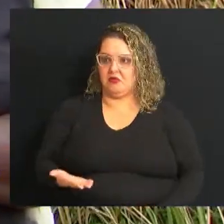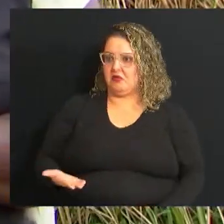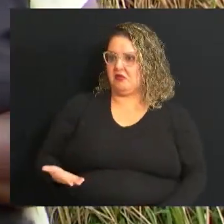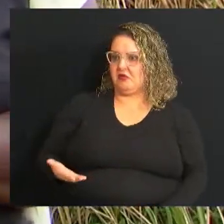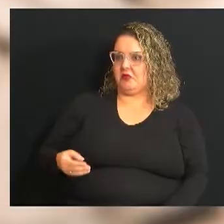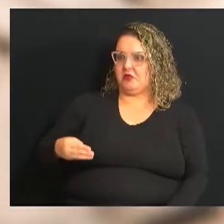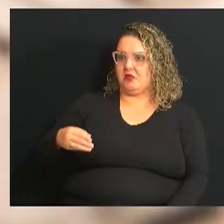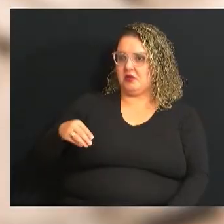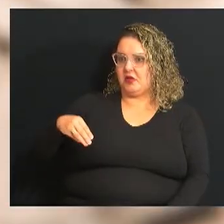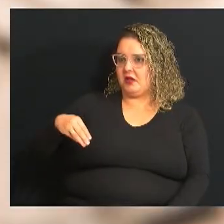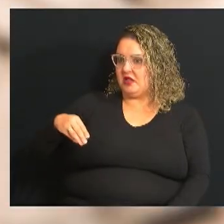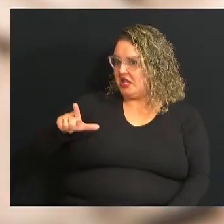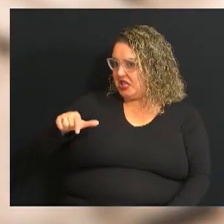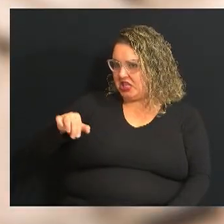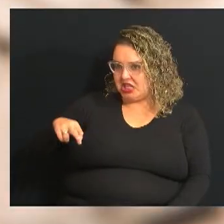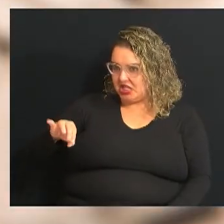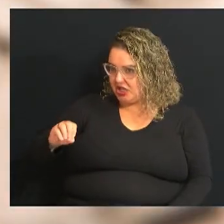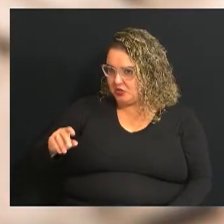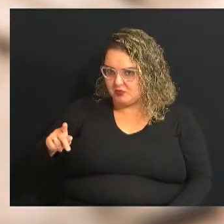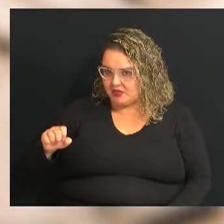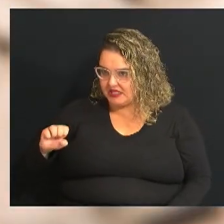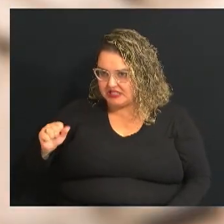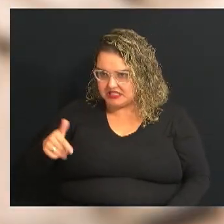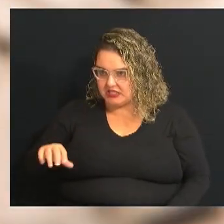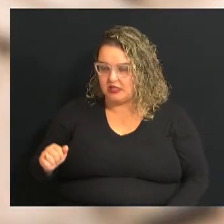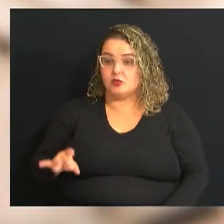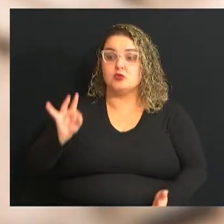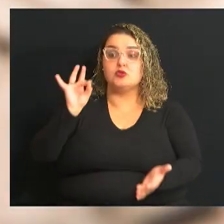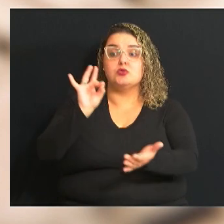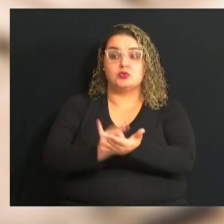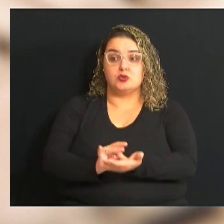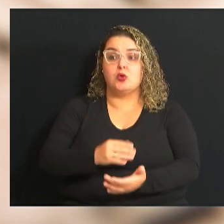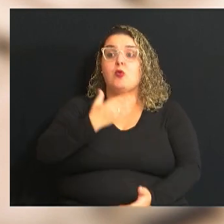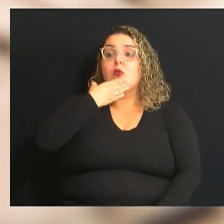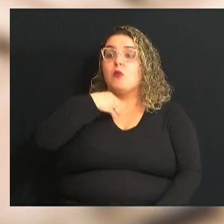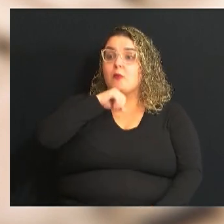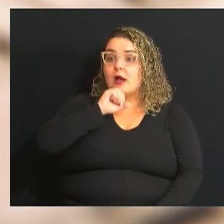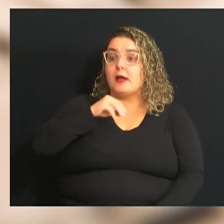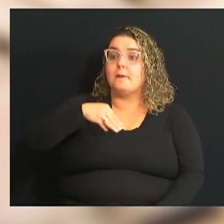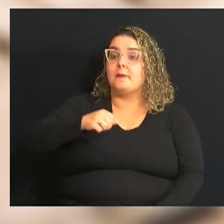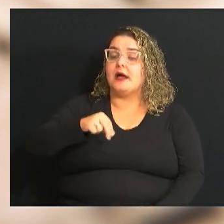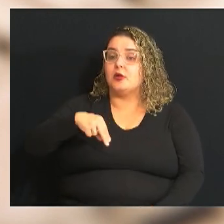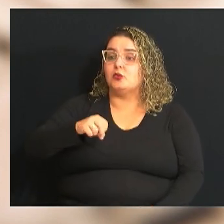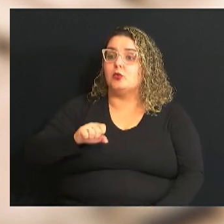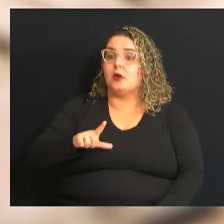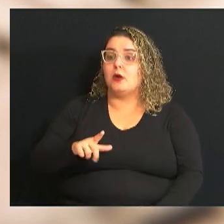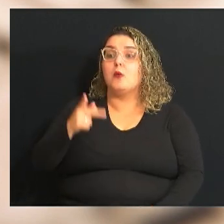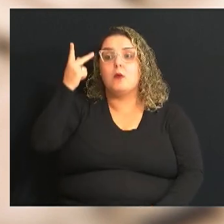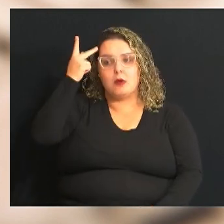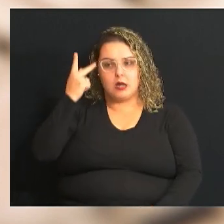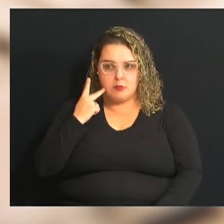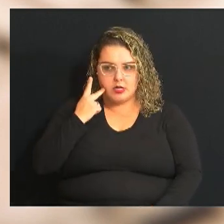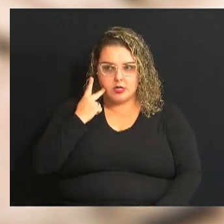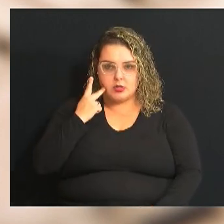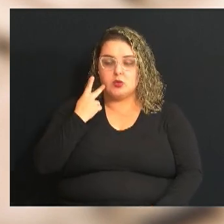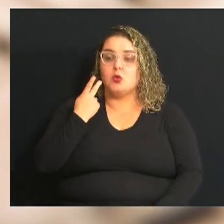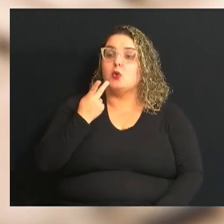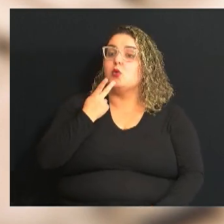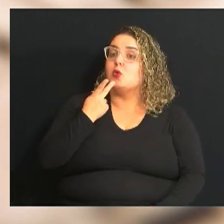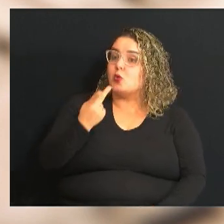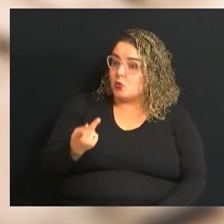como Praça do Passeio e em 1880 passou a se chamar Praça Carlos Gomes. Em mais de um século